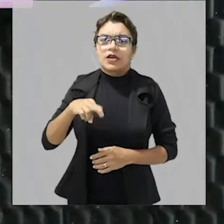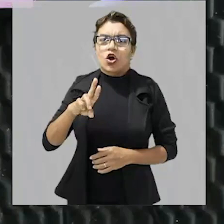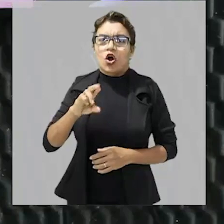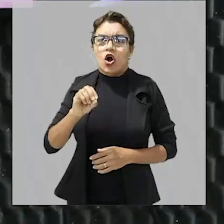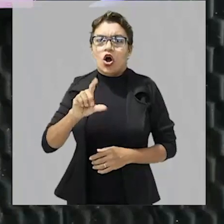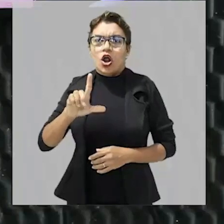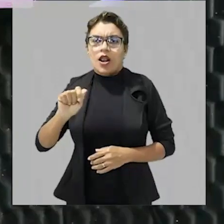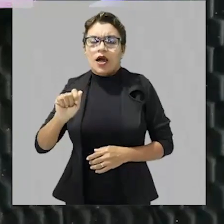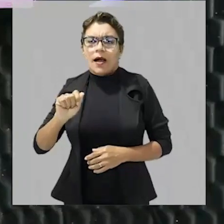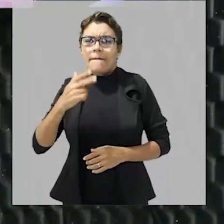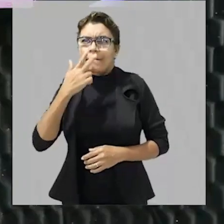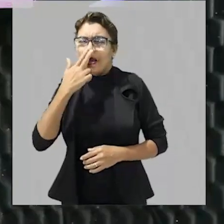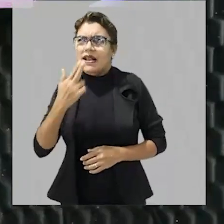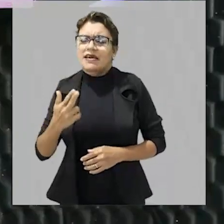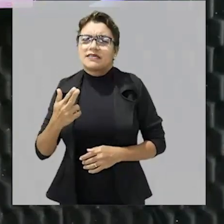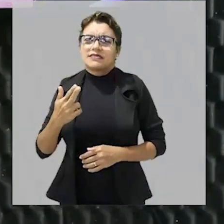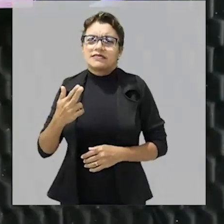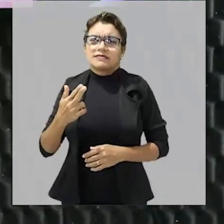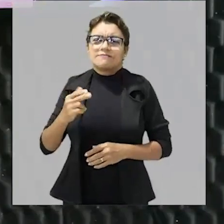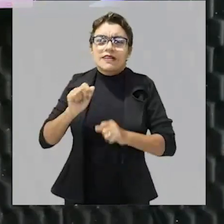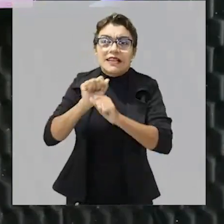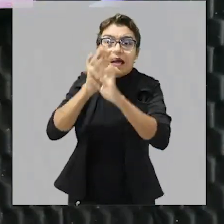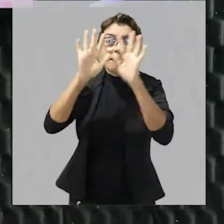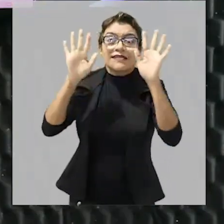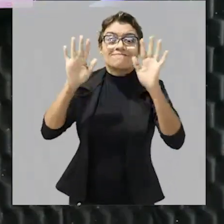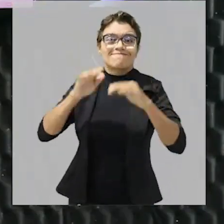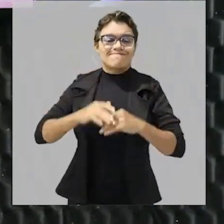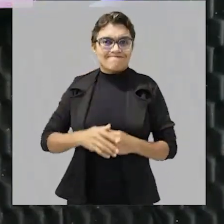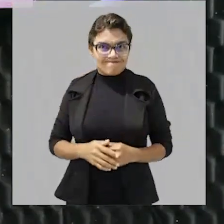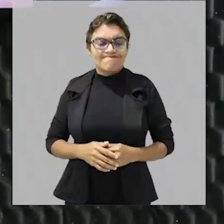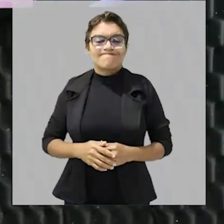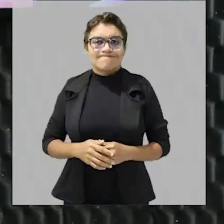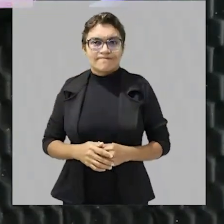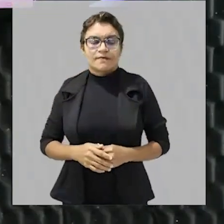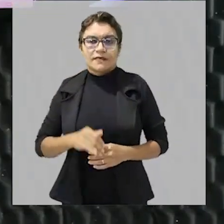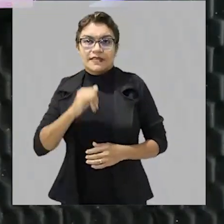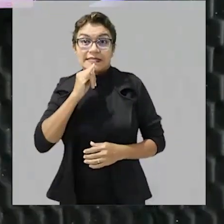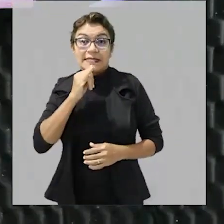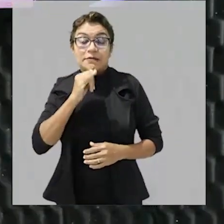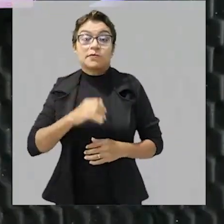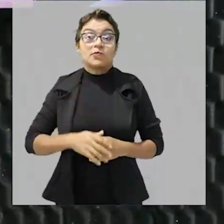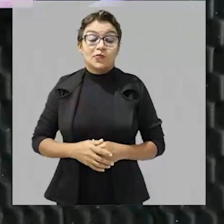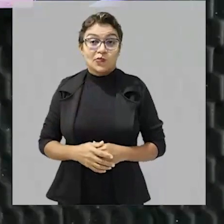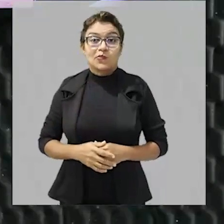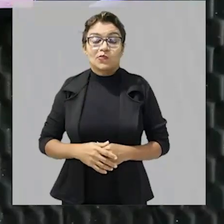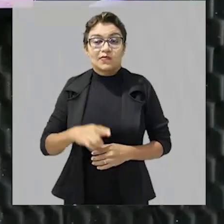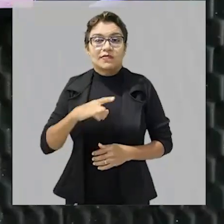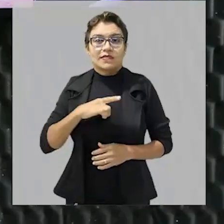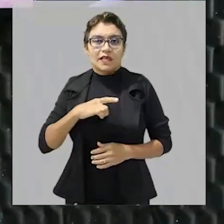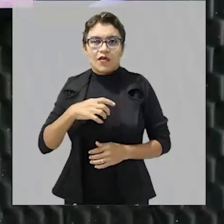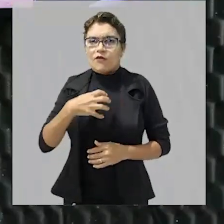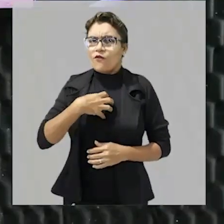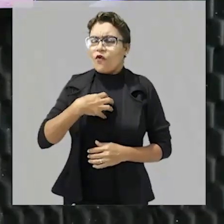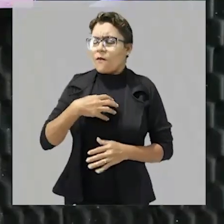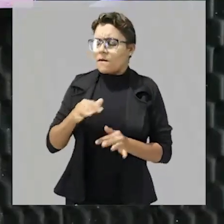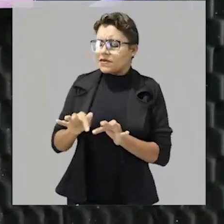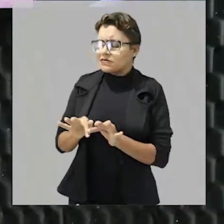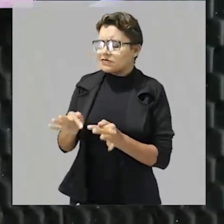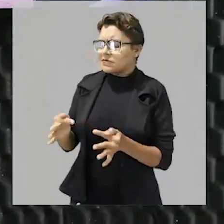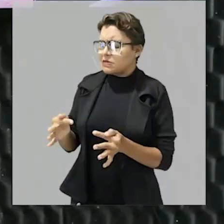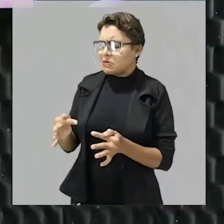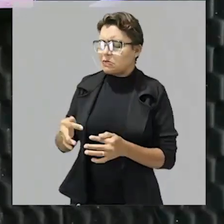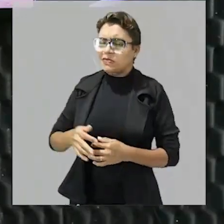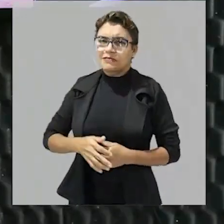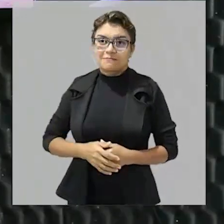essa é a Anaíris. Eu nem olhei a Anaíris dançando desenrola, vou fazer para eu ver, né? Como é que é? Desenrola, bate, soca